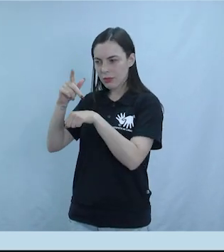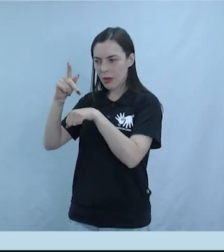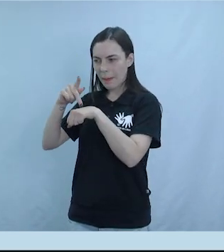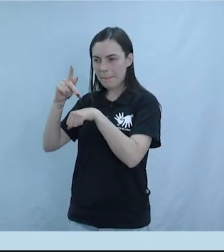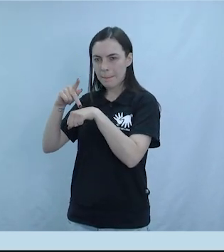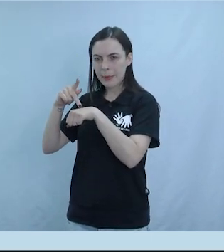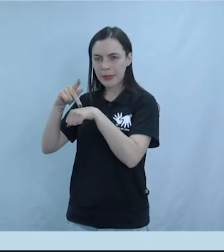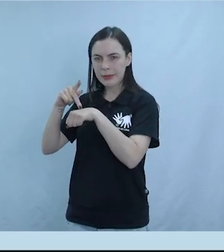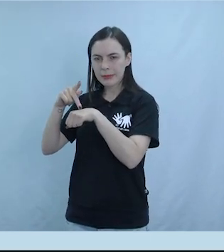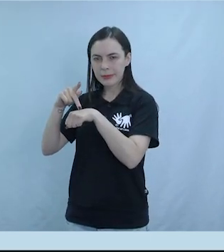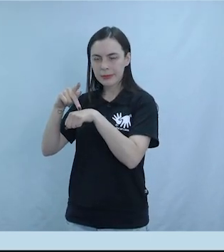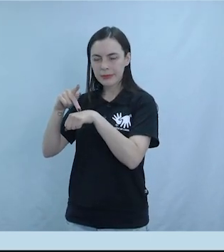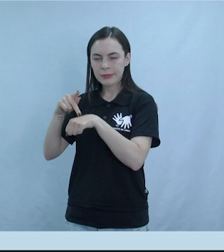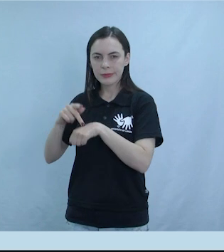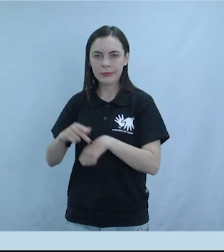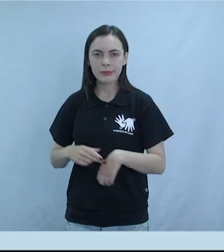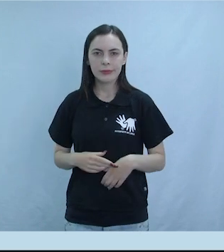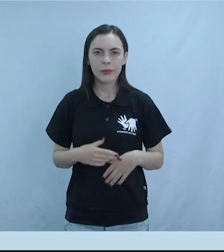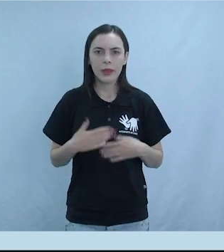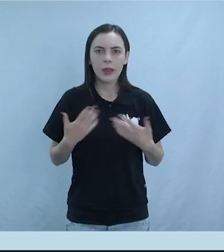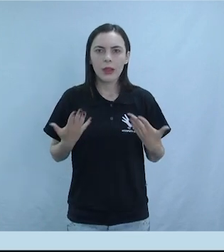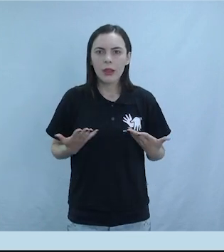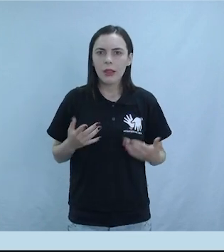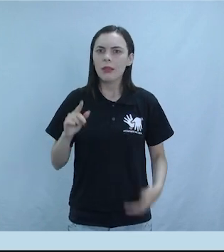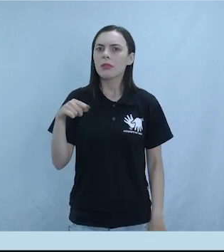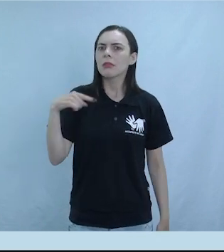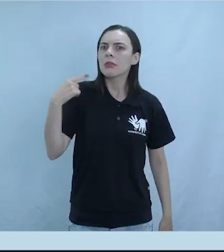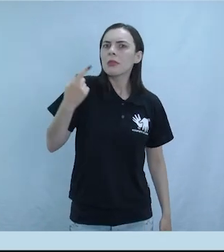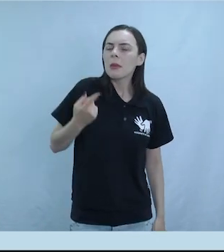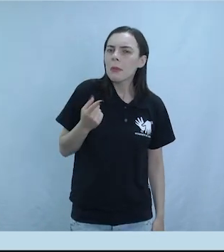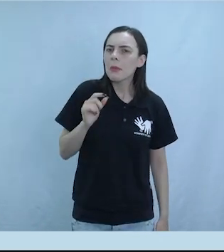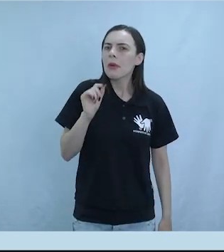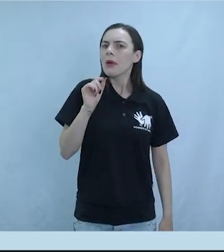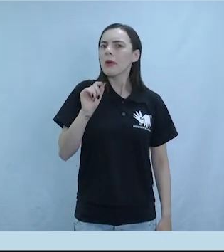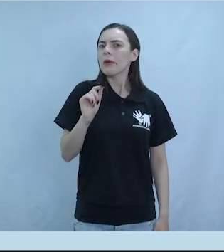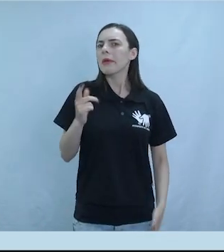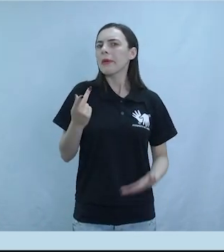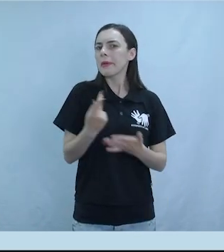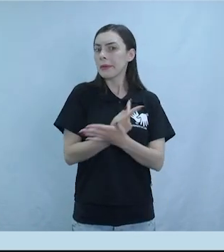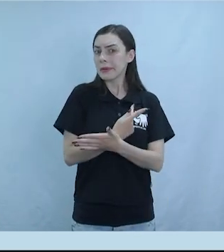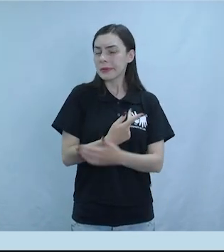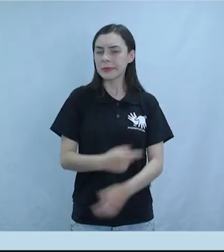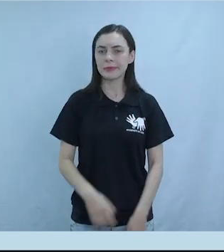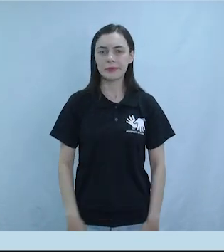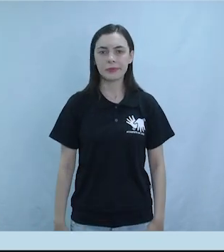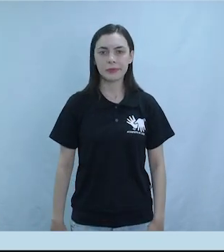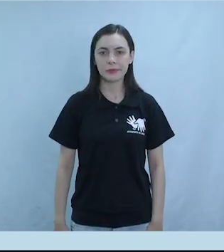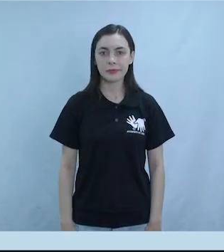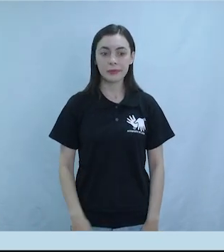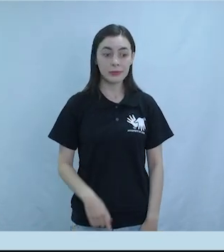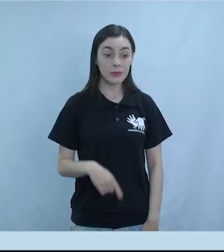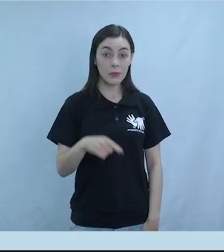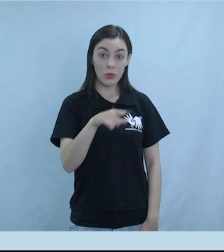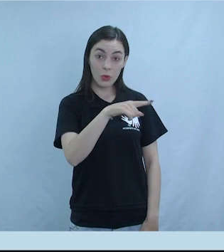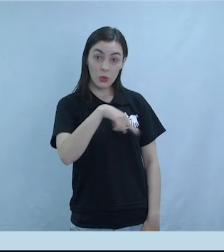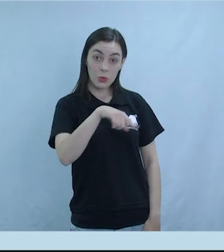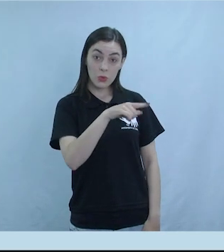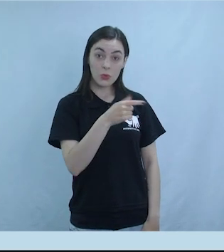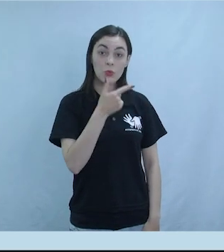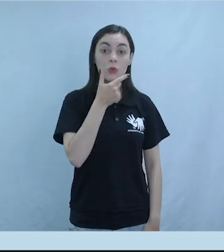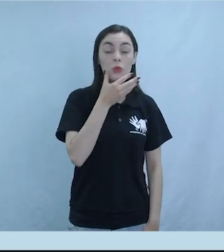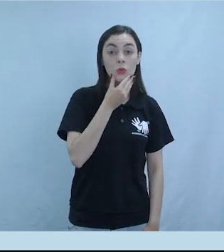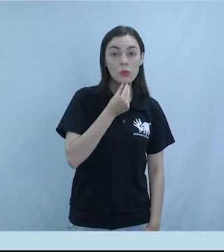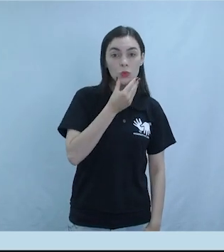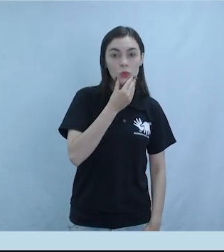pode isso? E aí vamos ver a sequência. A partir daí, os